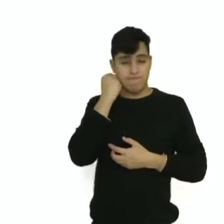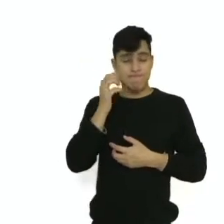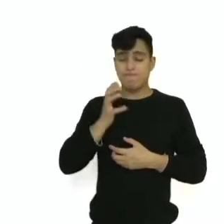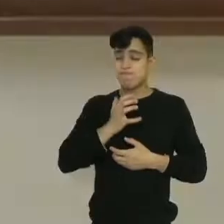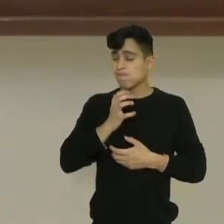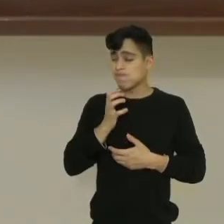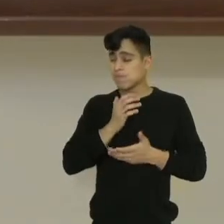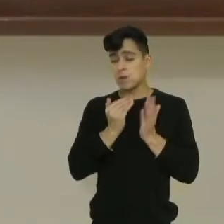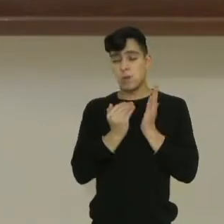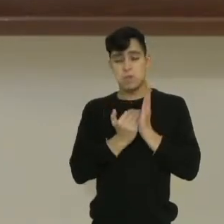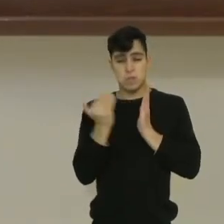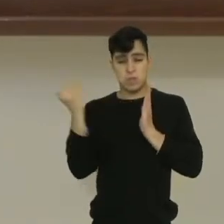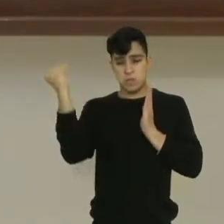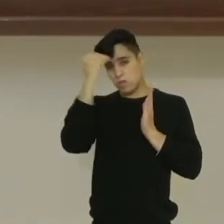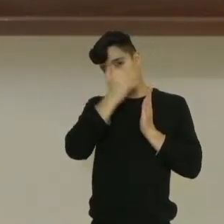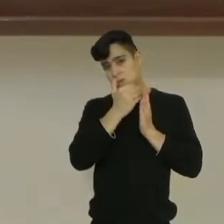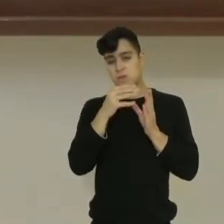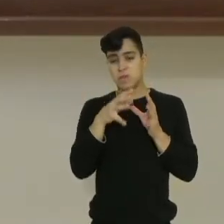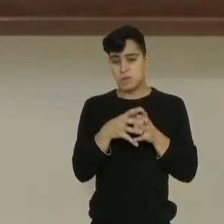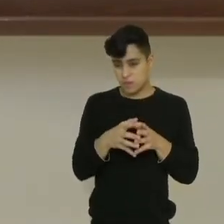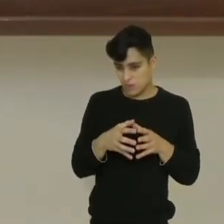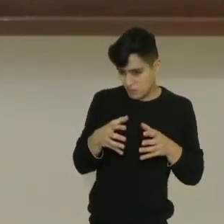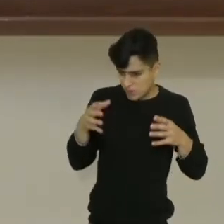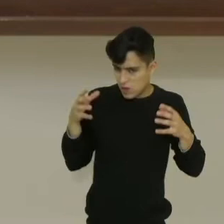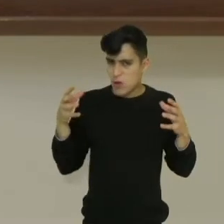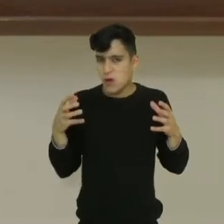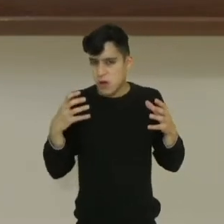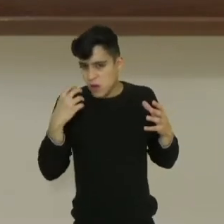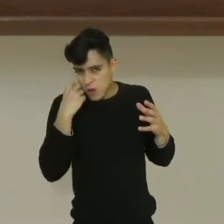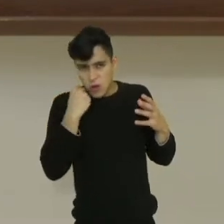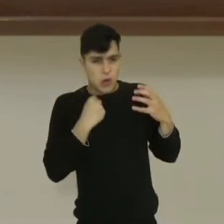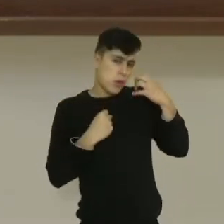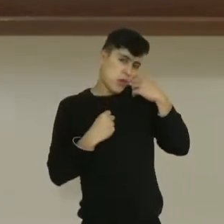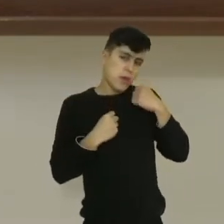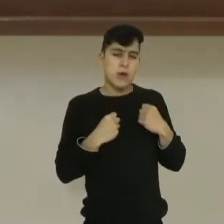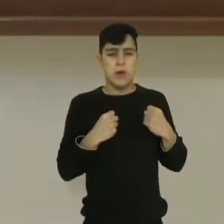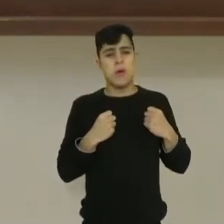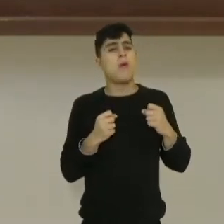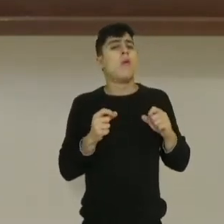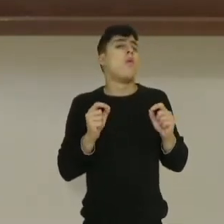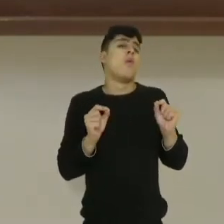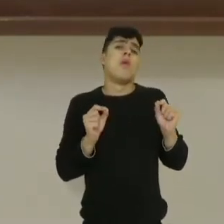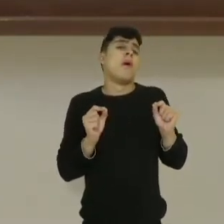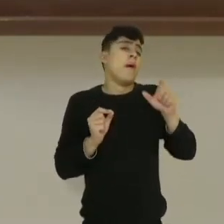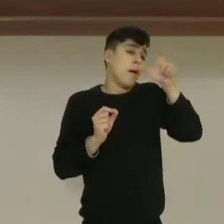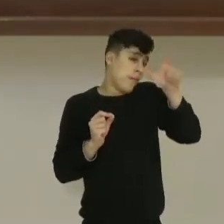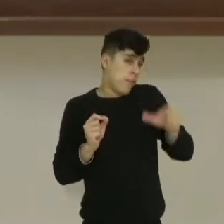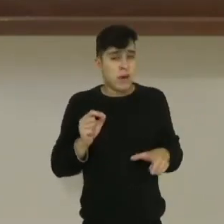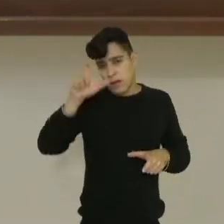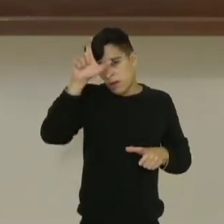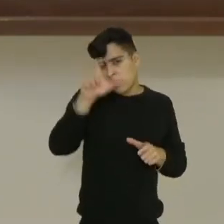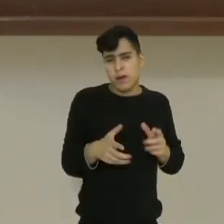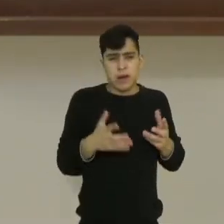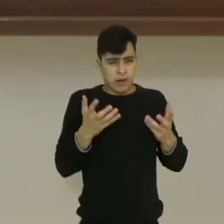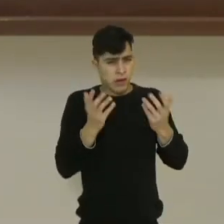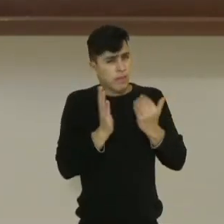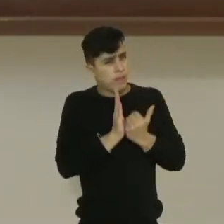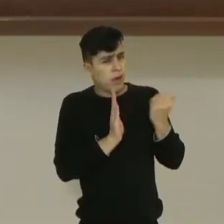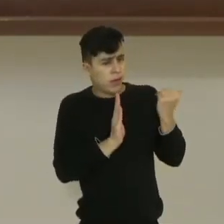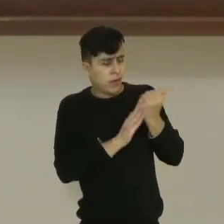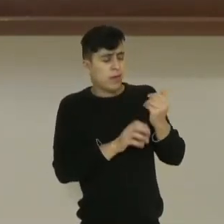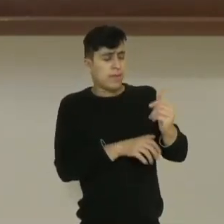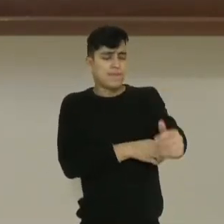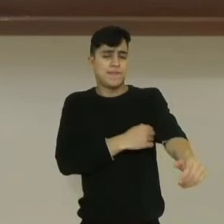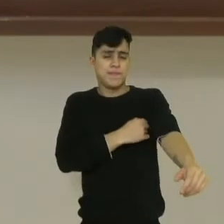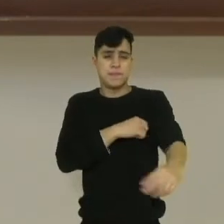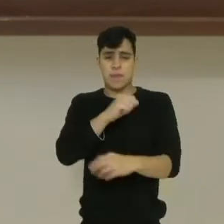lucrou. E à medida que foi se aumentando o lucro, obviamente muitas pessoas sempre queriam o mais. E a partir do momento